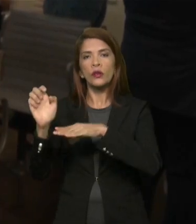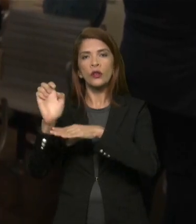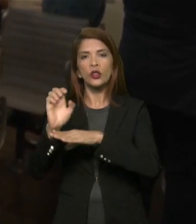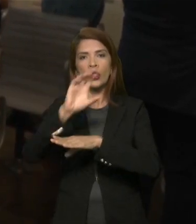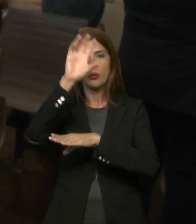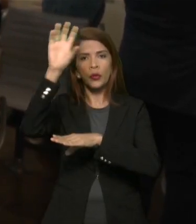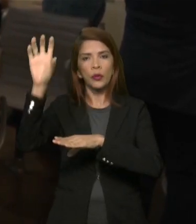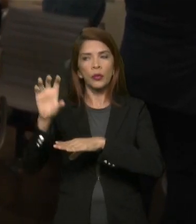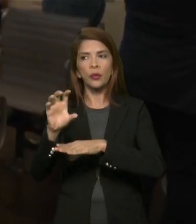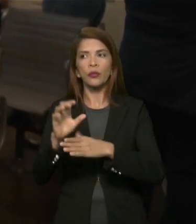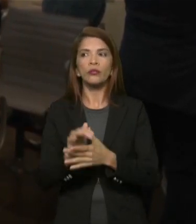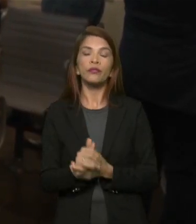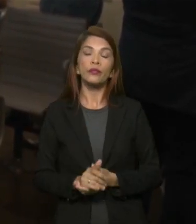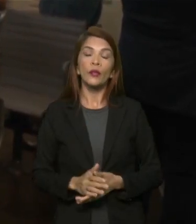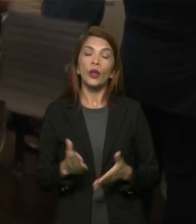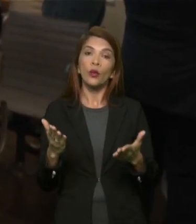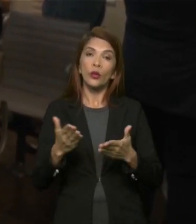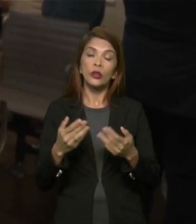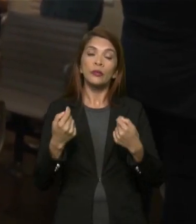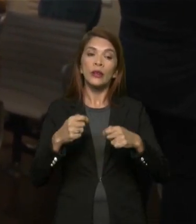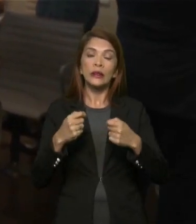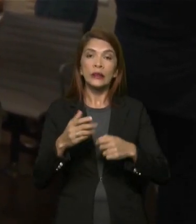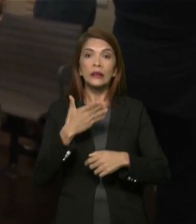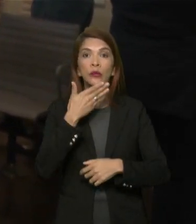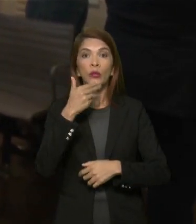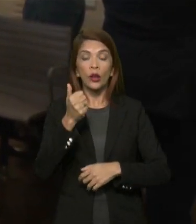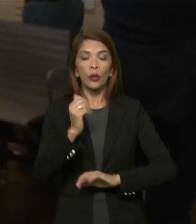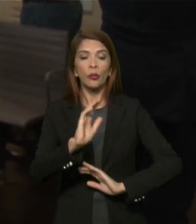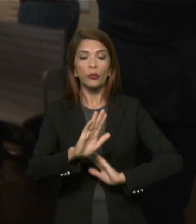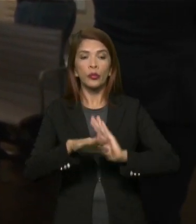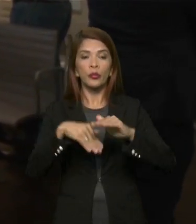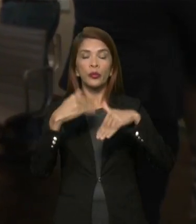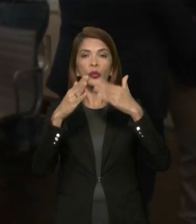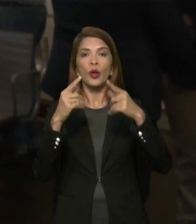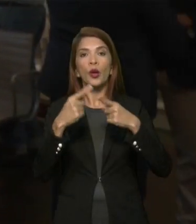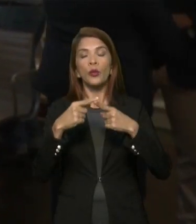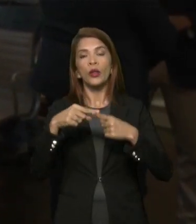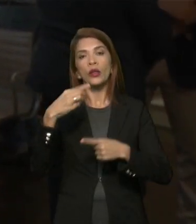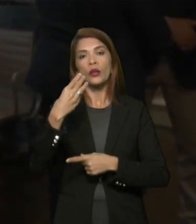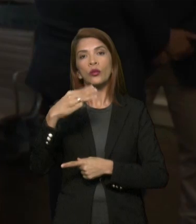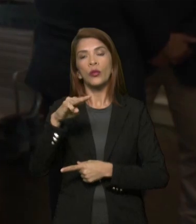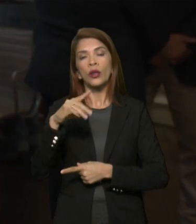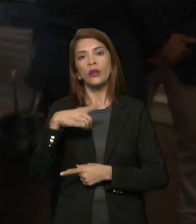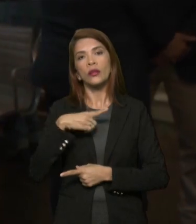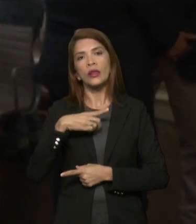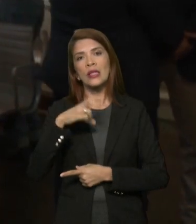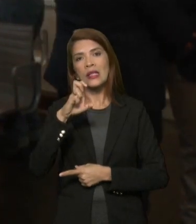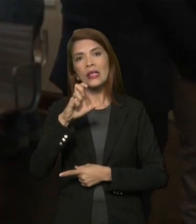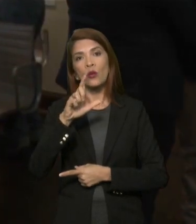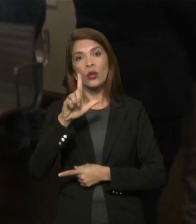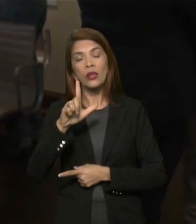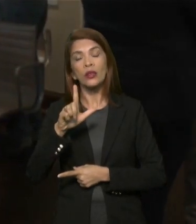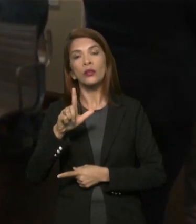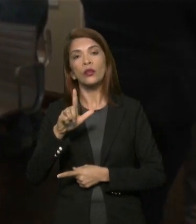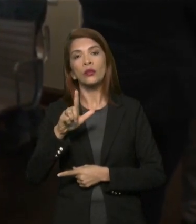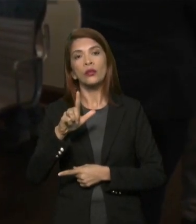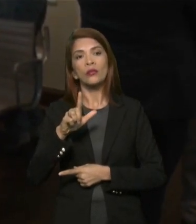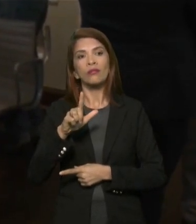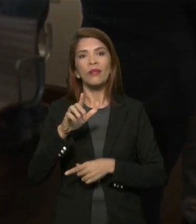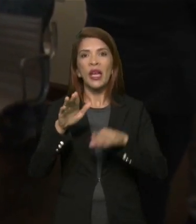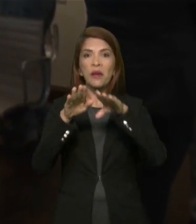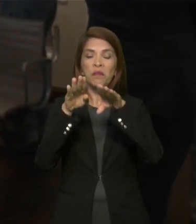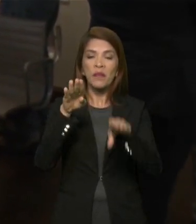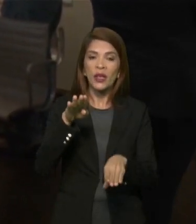temos que melhorar muito. Hoje a média de produção de leite no Maranhão é em torno de 5 litros de leite, abaixo da média nacional, que é 8 a